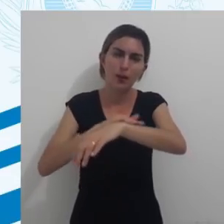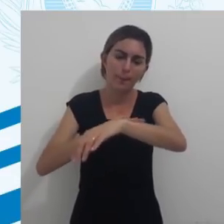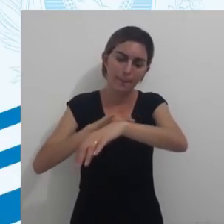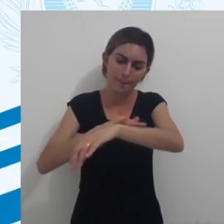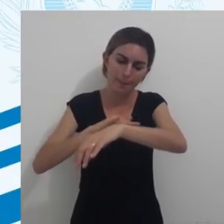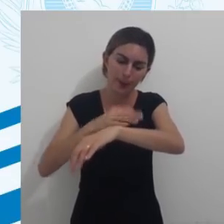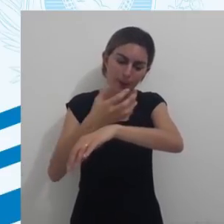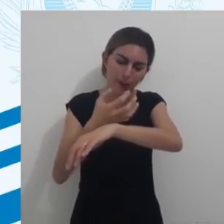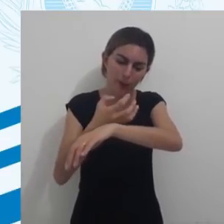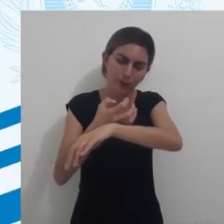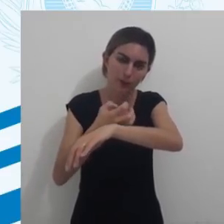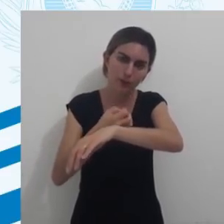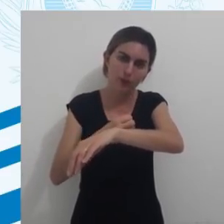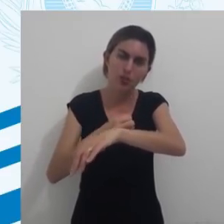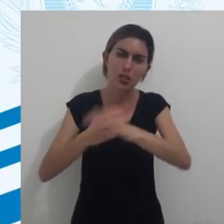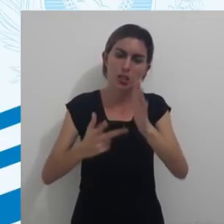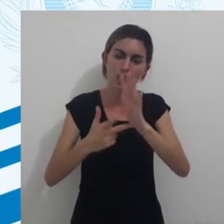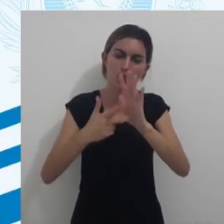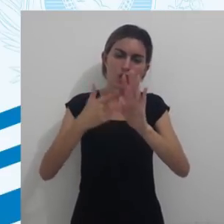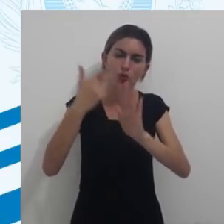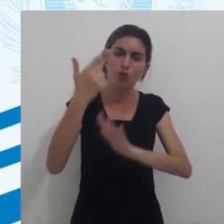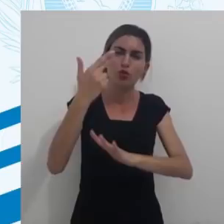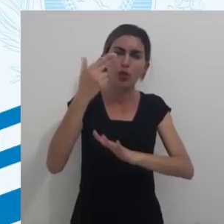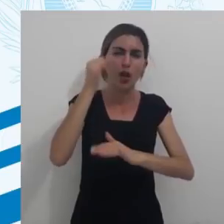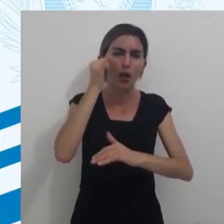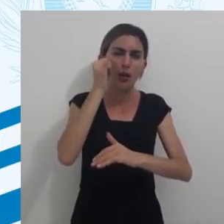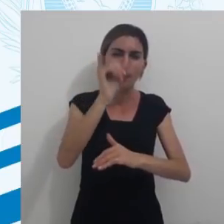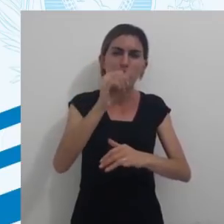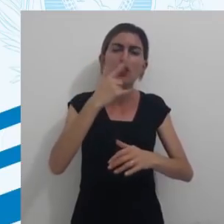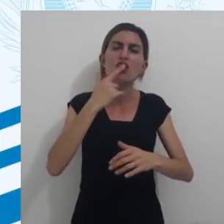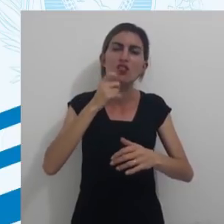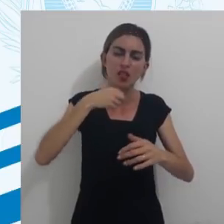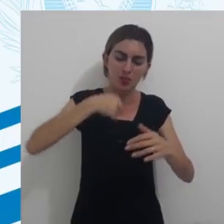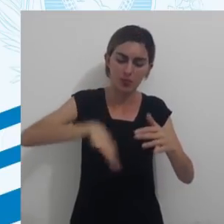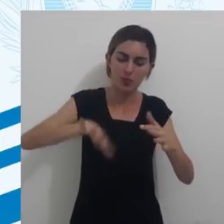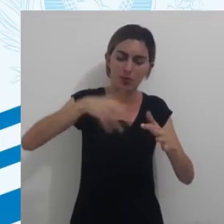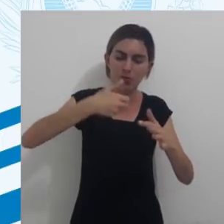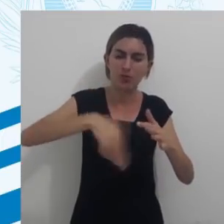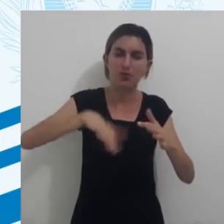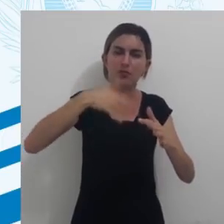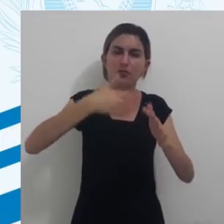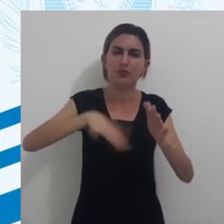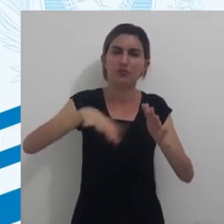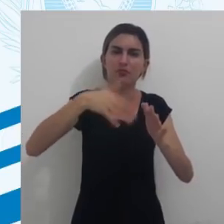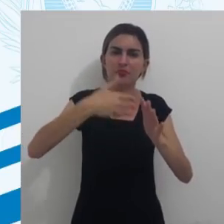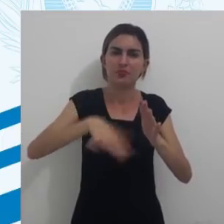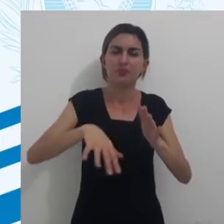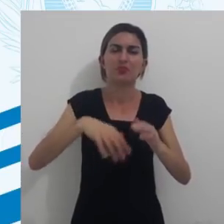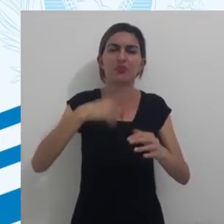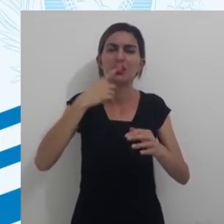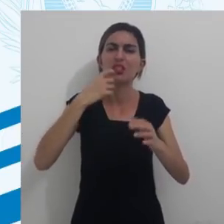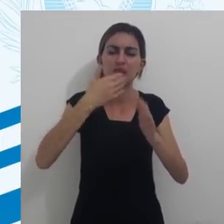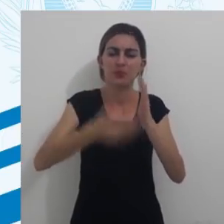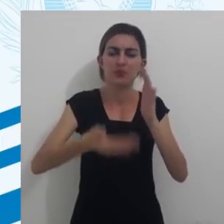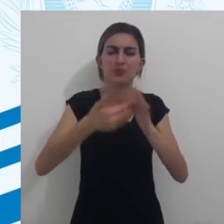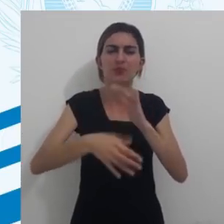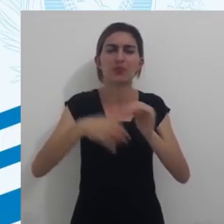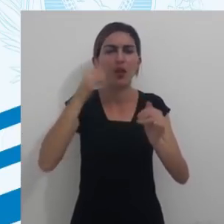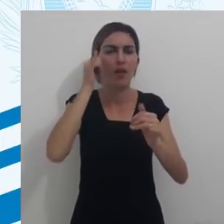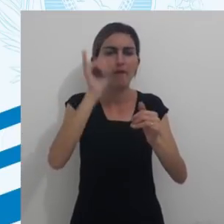tecidos submetidos a cirurgias, evitando sangramento e queloides, de modo semelhante a